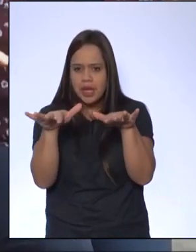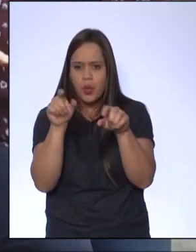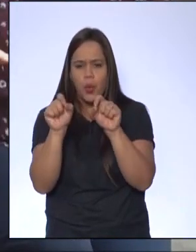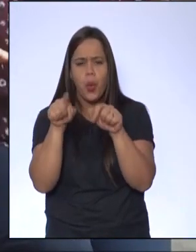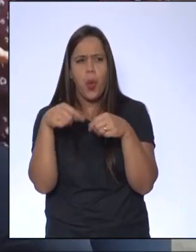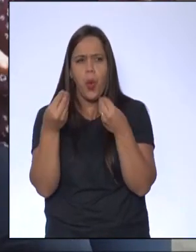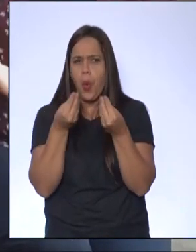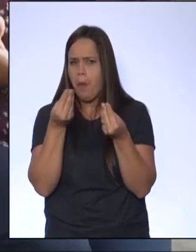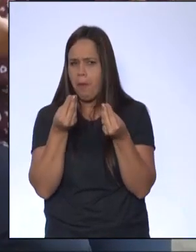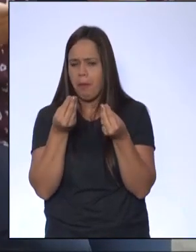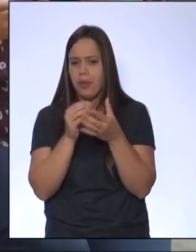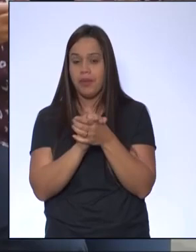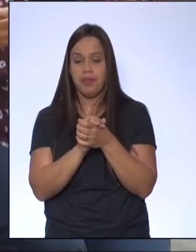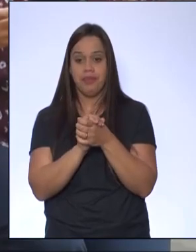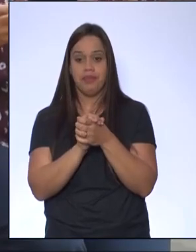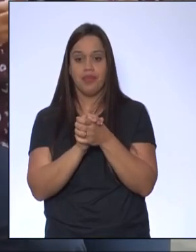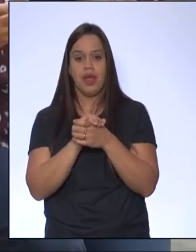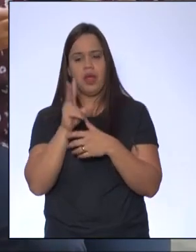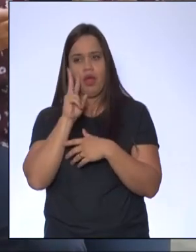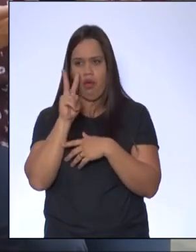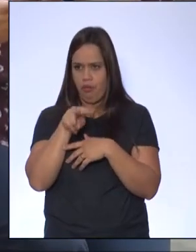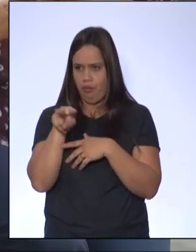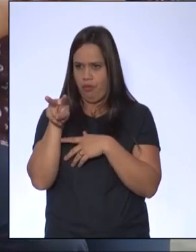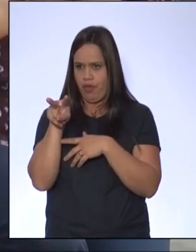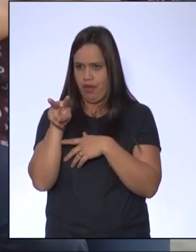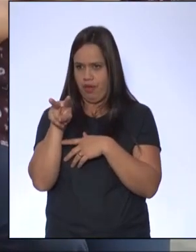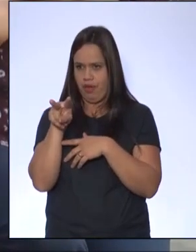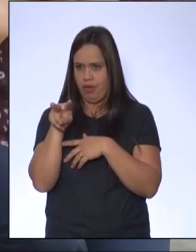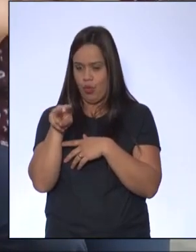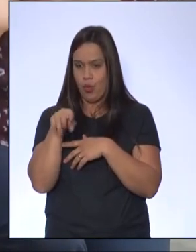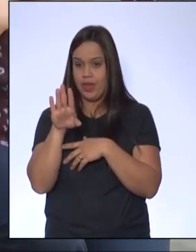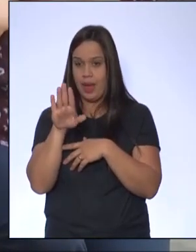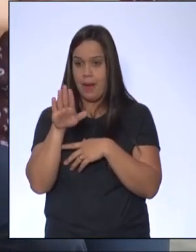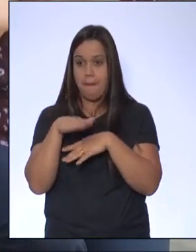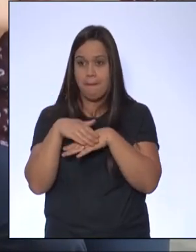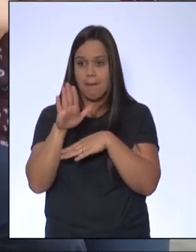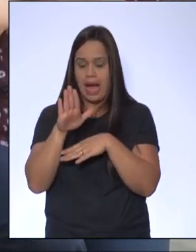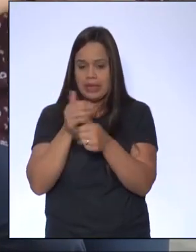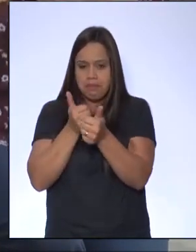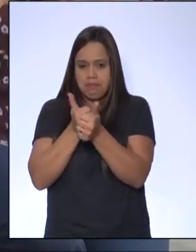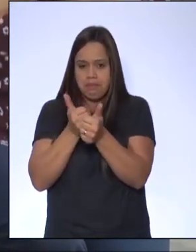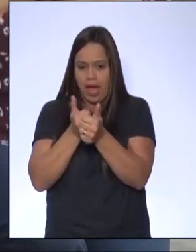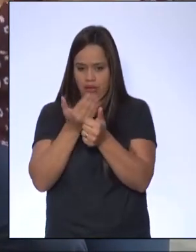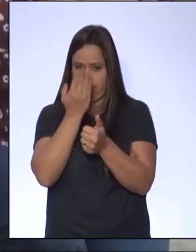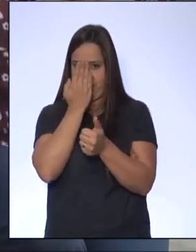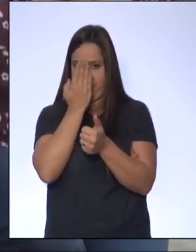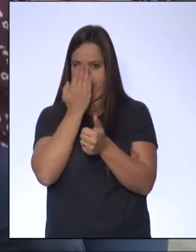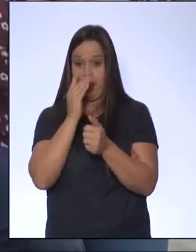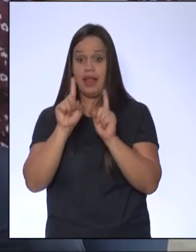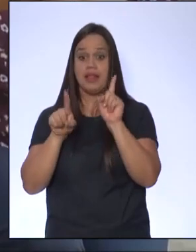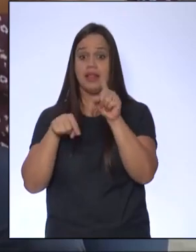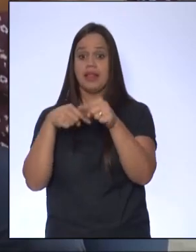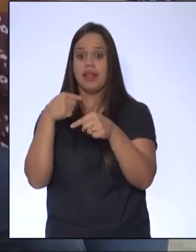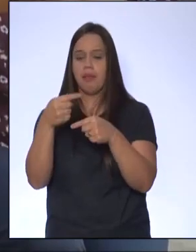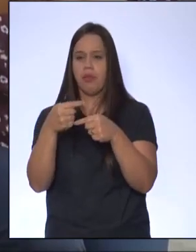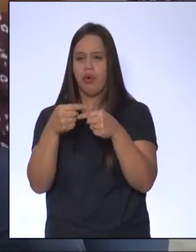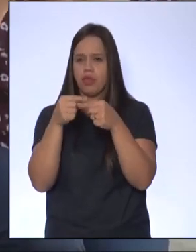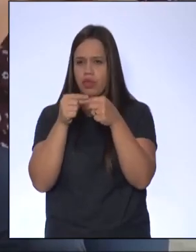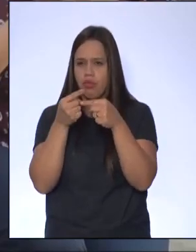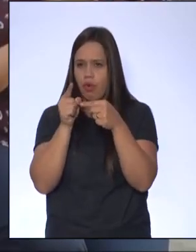faço isso? Eu considero primeiro aquilo que está mais próximo do meu olhar e depois eu vou